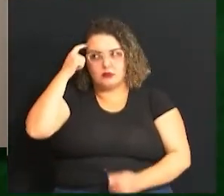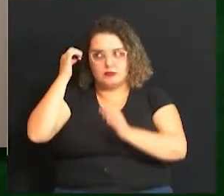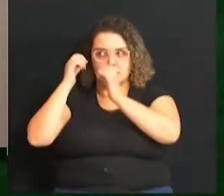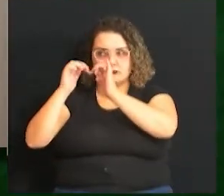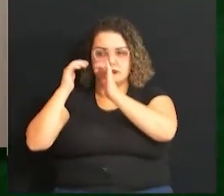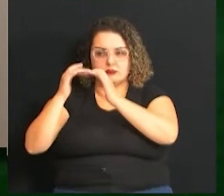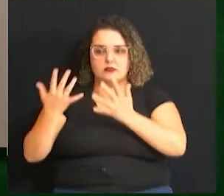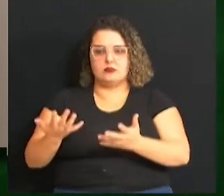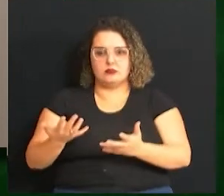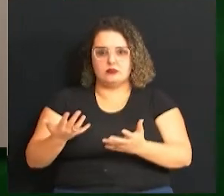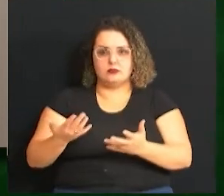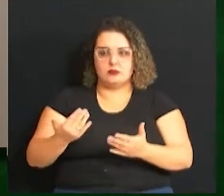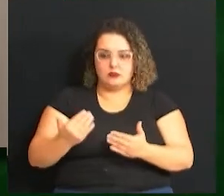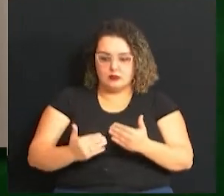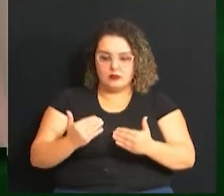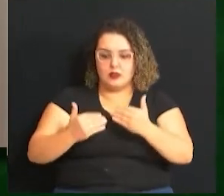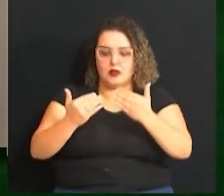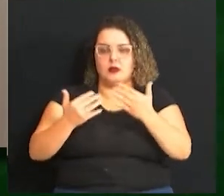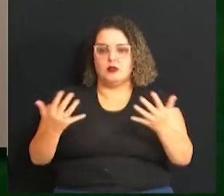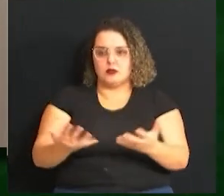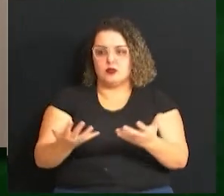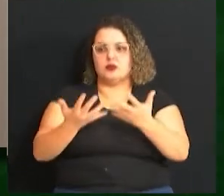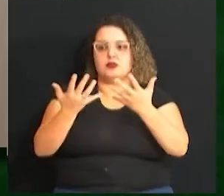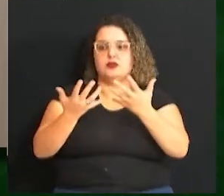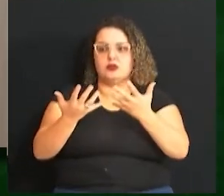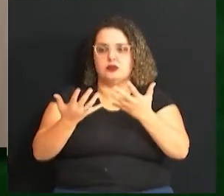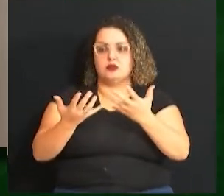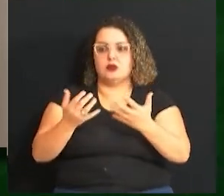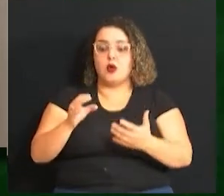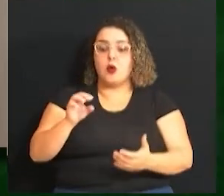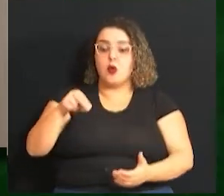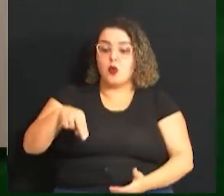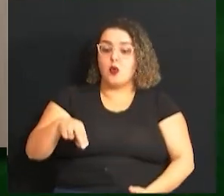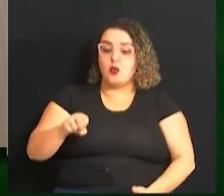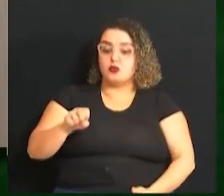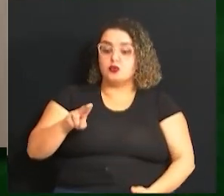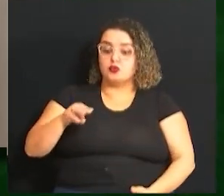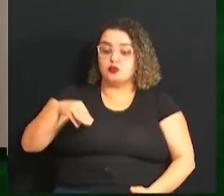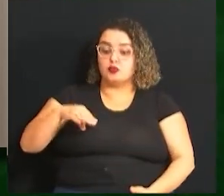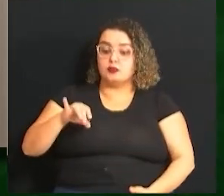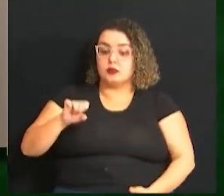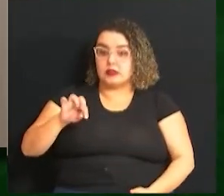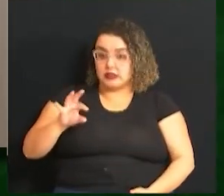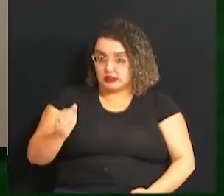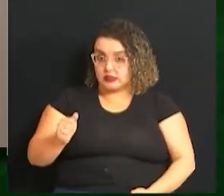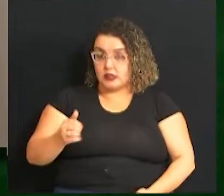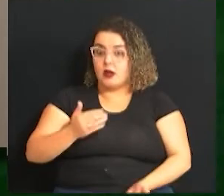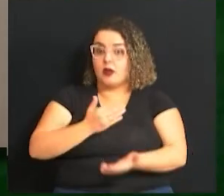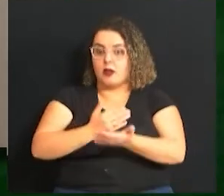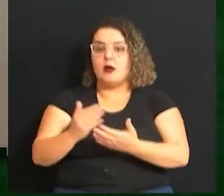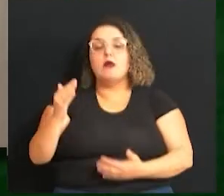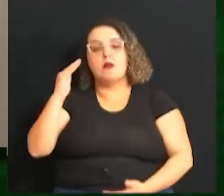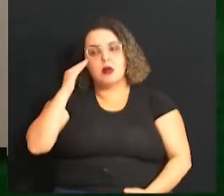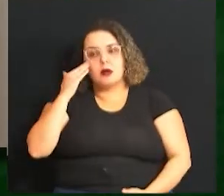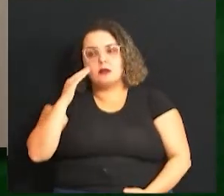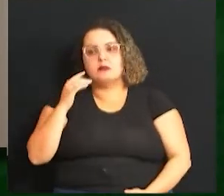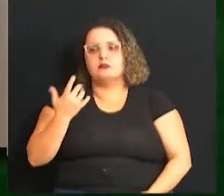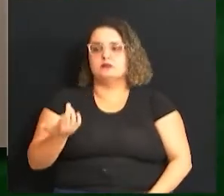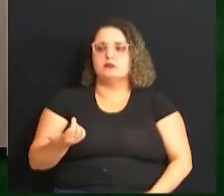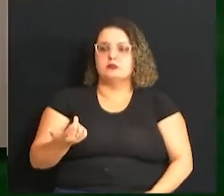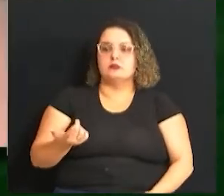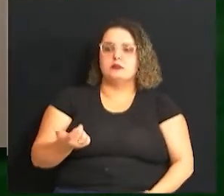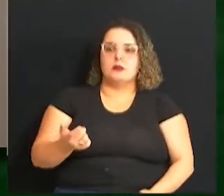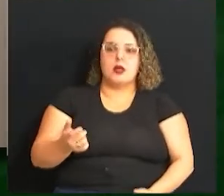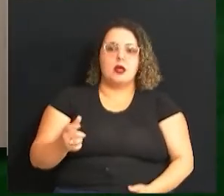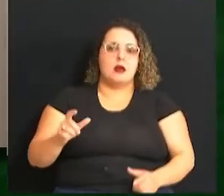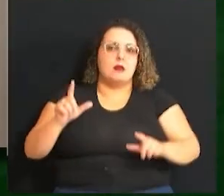maturidade neurológica, por exemplo, para lidar com estímulo, às vezes, consumista, você começa a entender, e aí, sei lá,